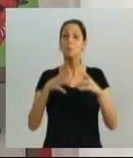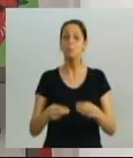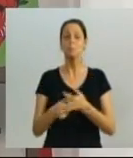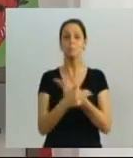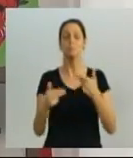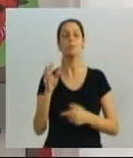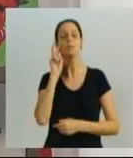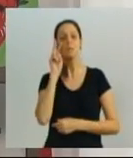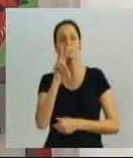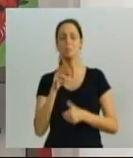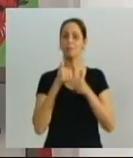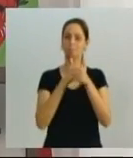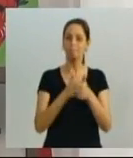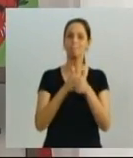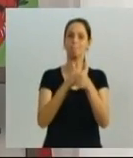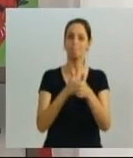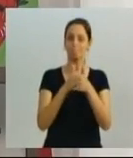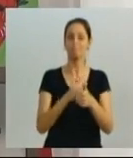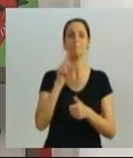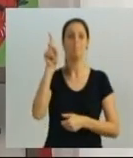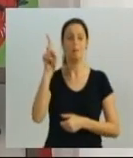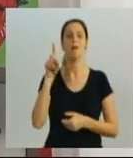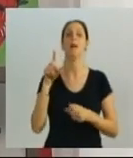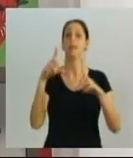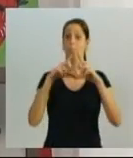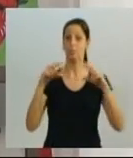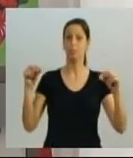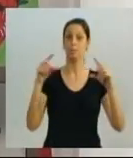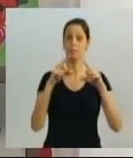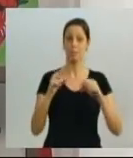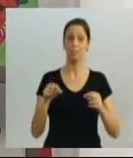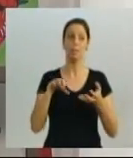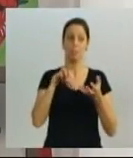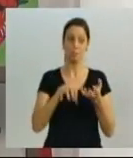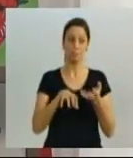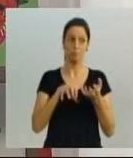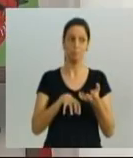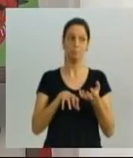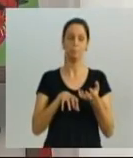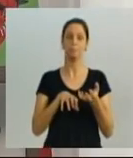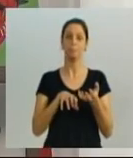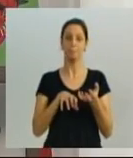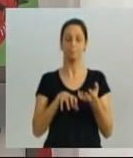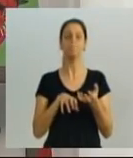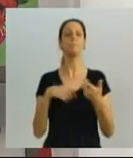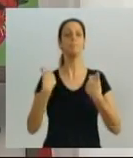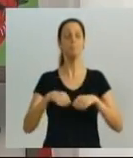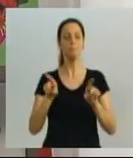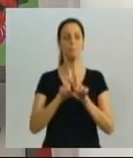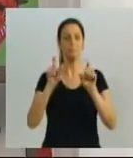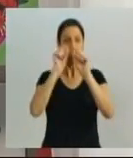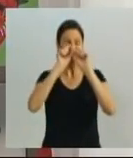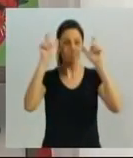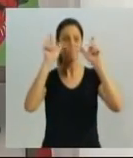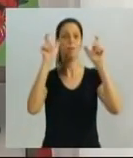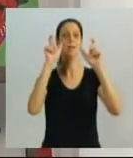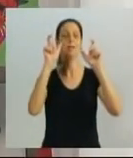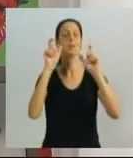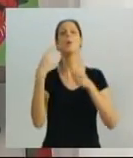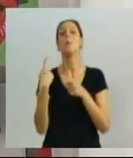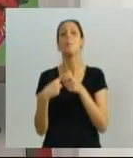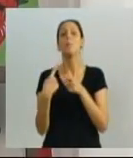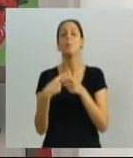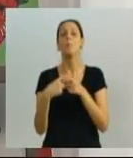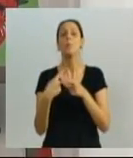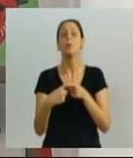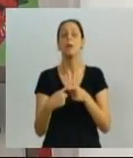tem visto em Brasília, nós precisamos também ter olhos atentos, por que não